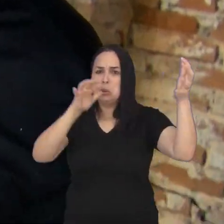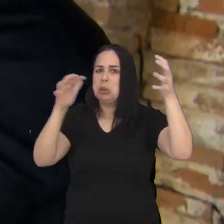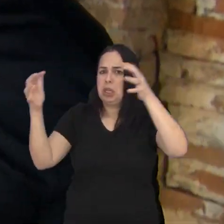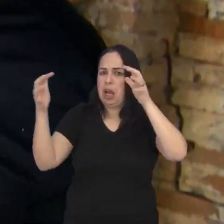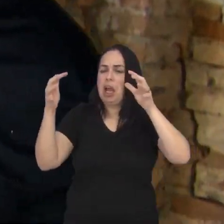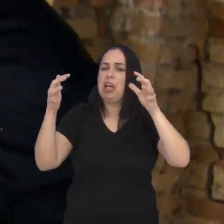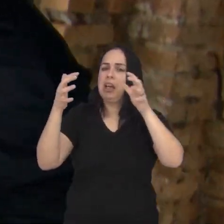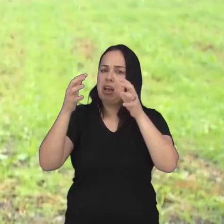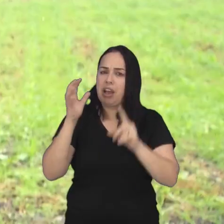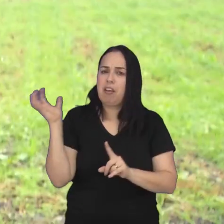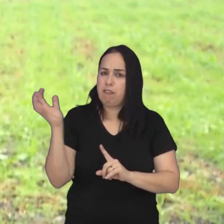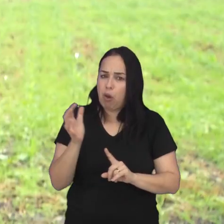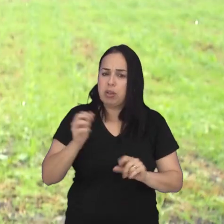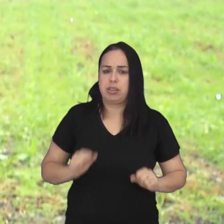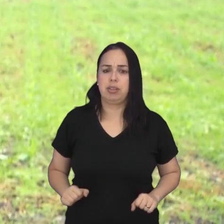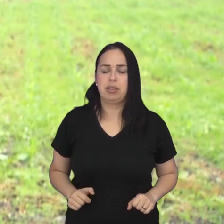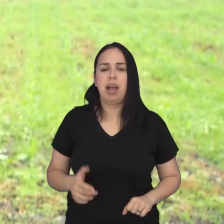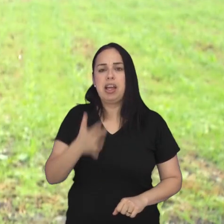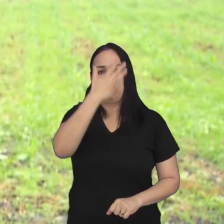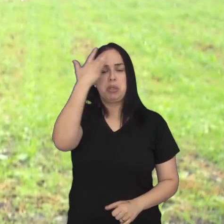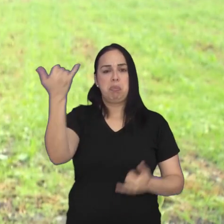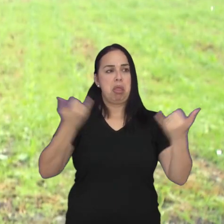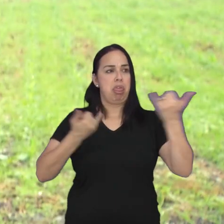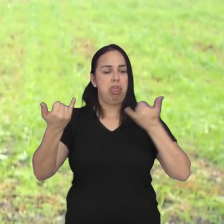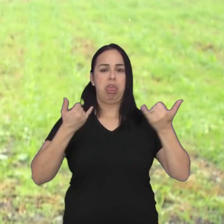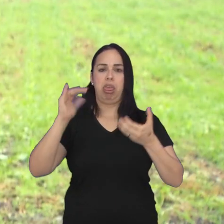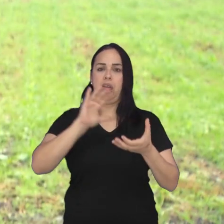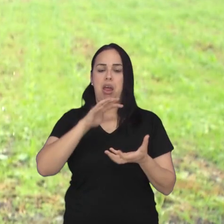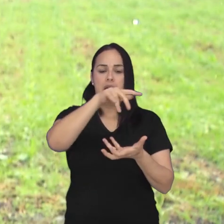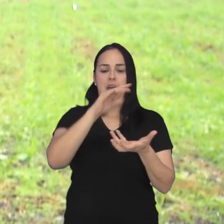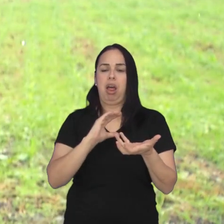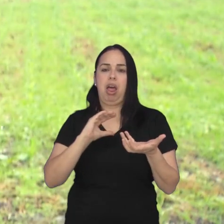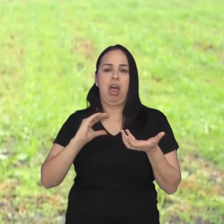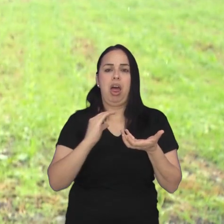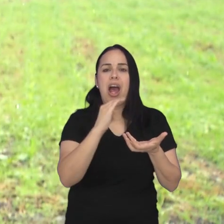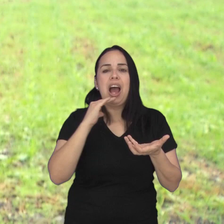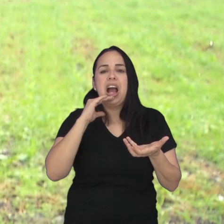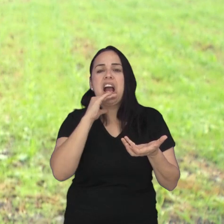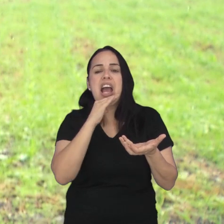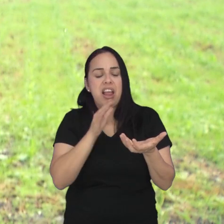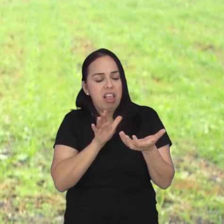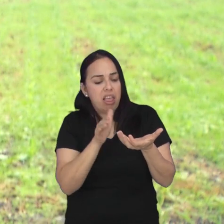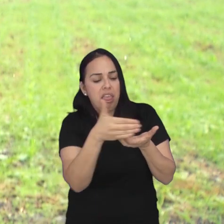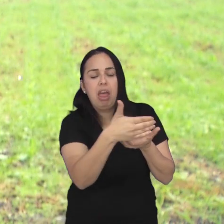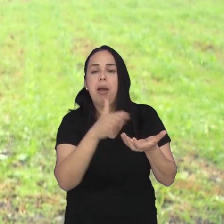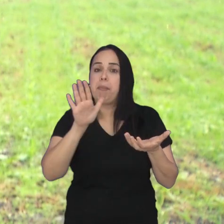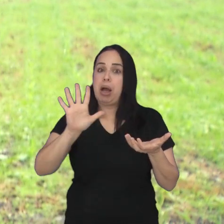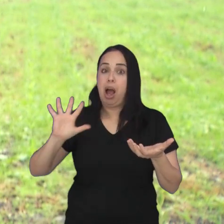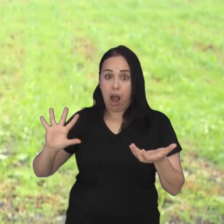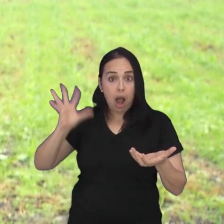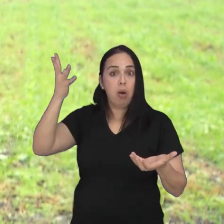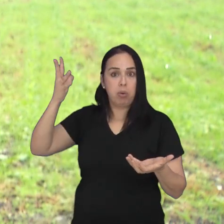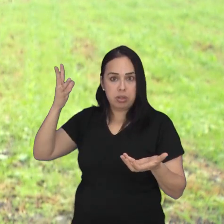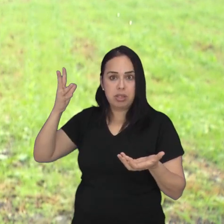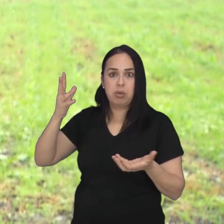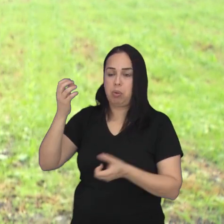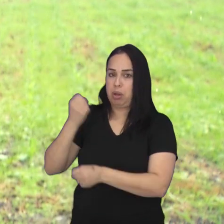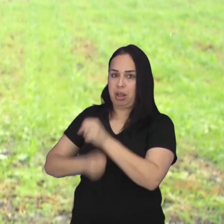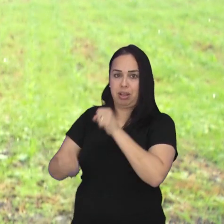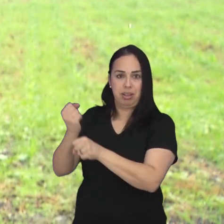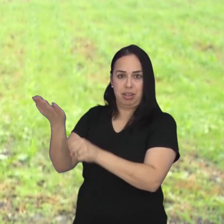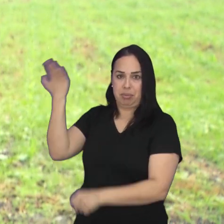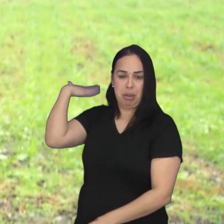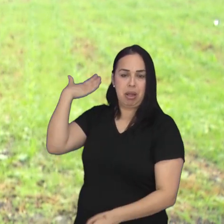clima na plantação. O pessoal falar desse aquecimento e a gente não dá-se muita conta nisso, mas ela vem acontecendo, né?